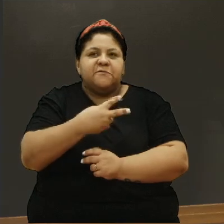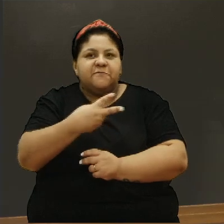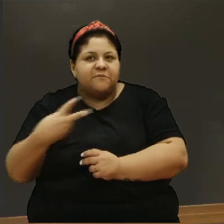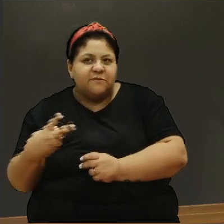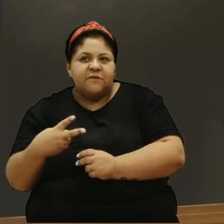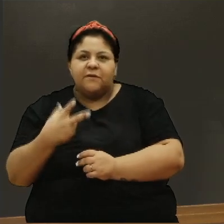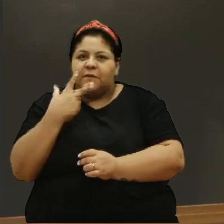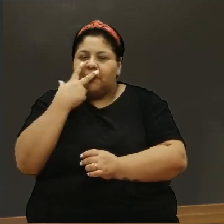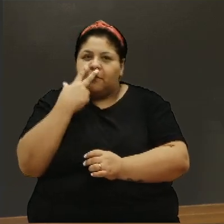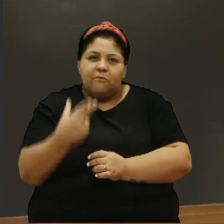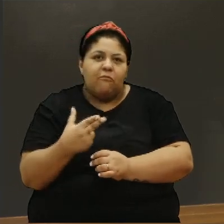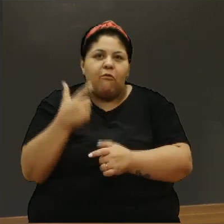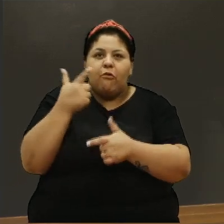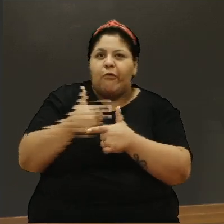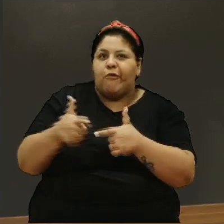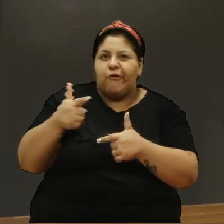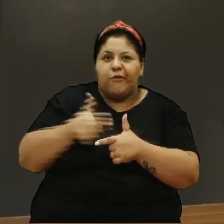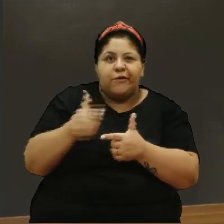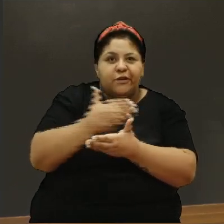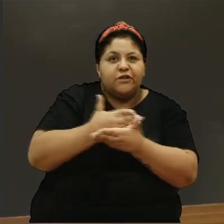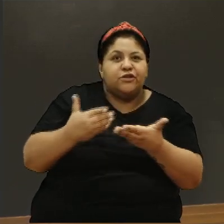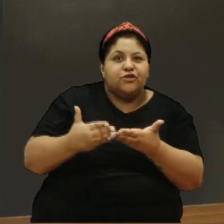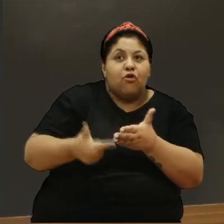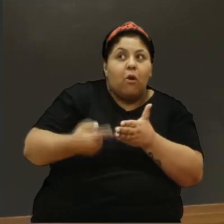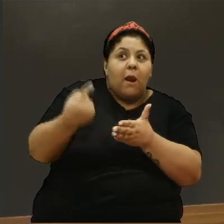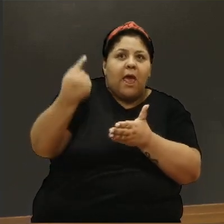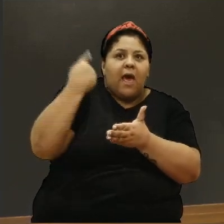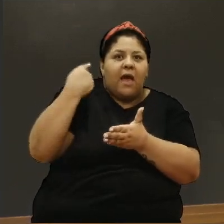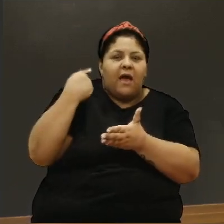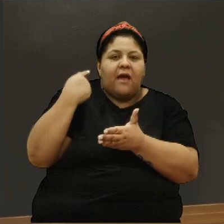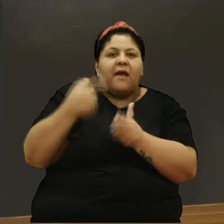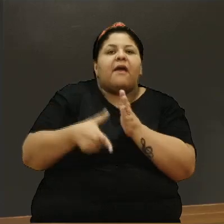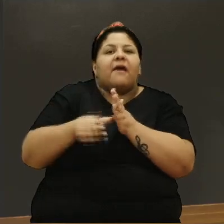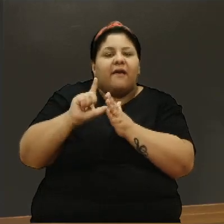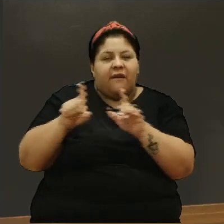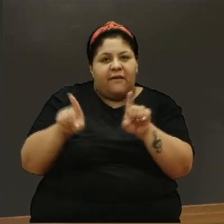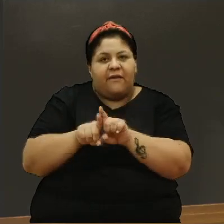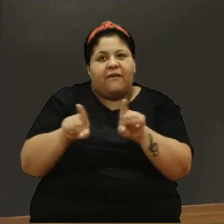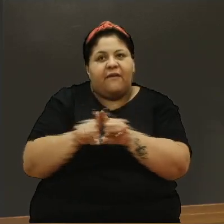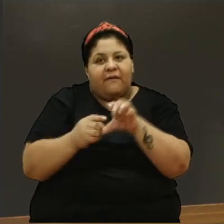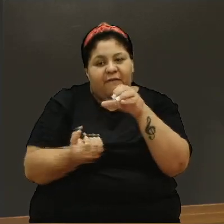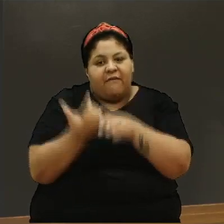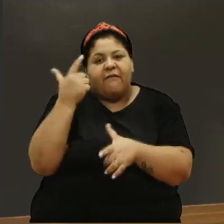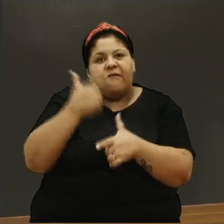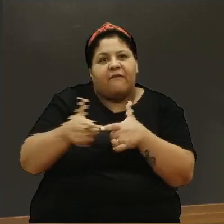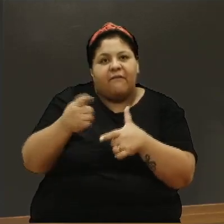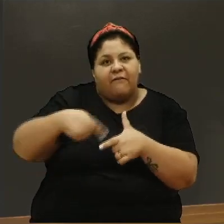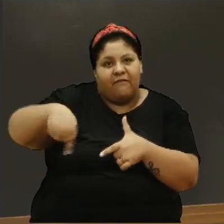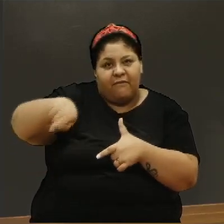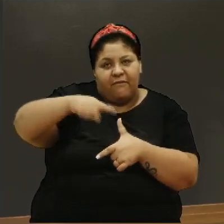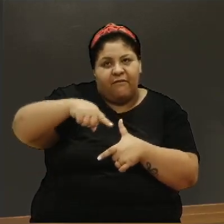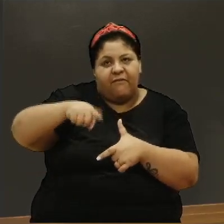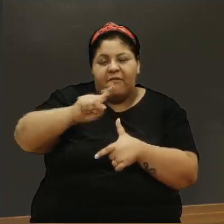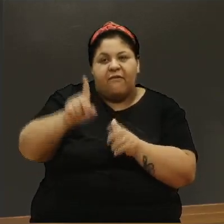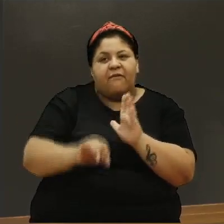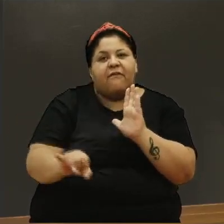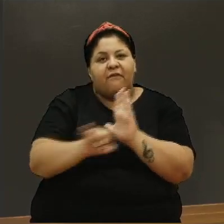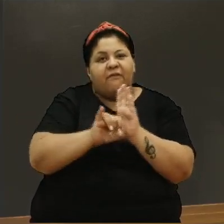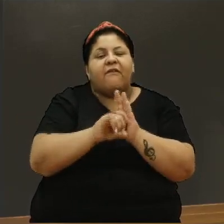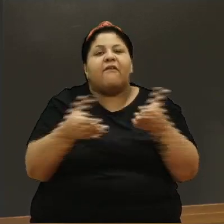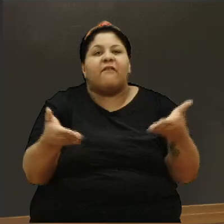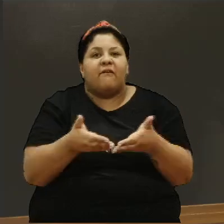foi chocado em 2021 e 2022. E antes, também, o que gerou esse problema e nós não identificamos e